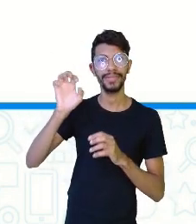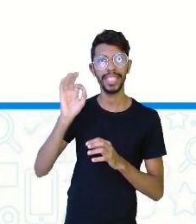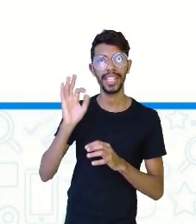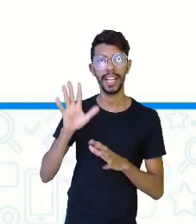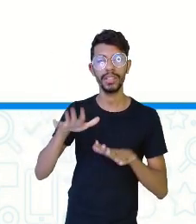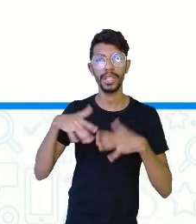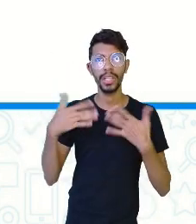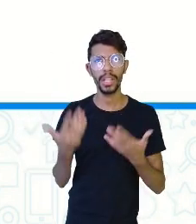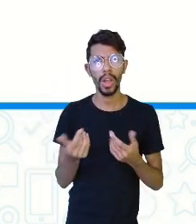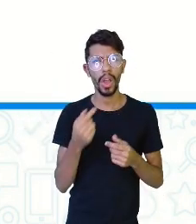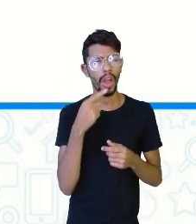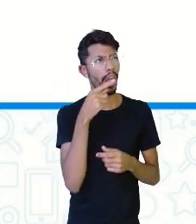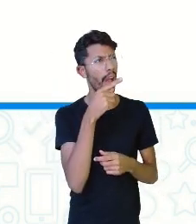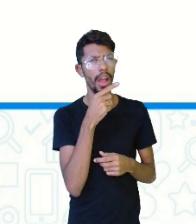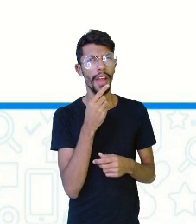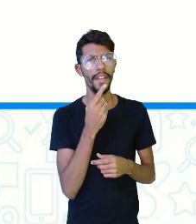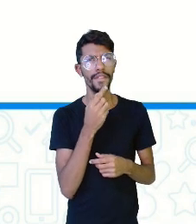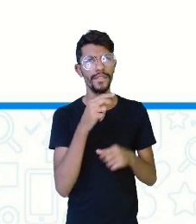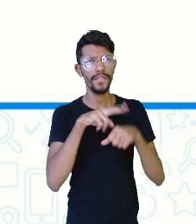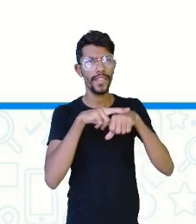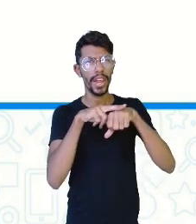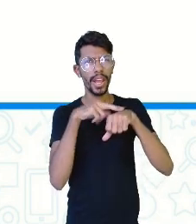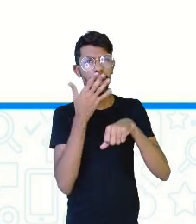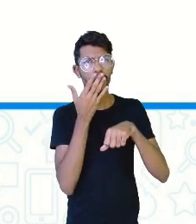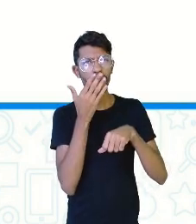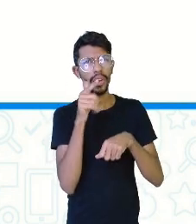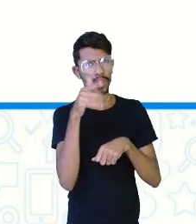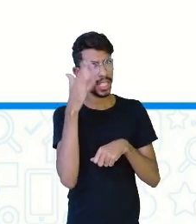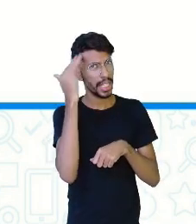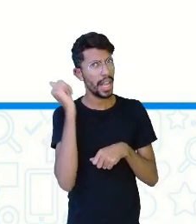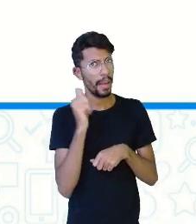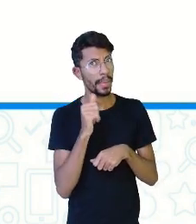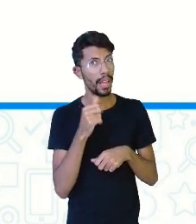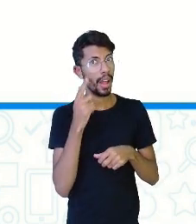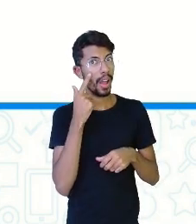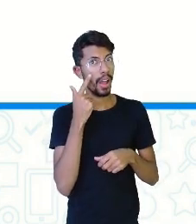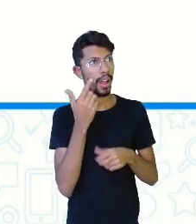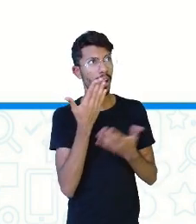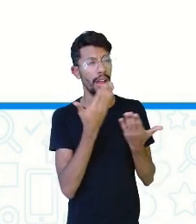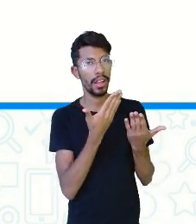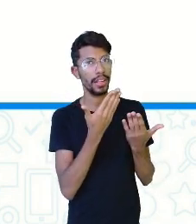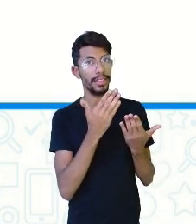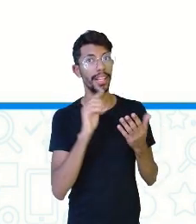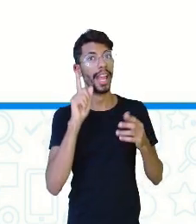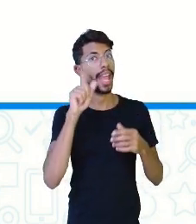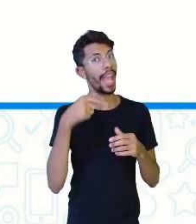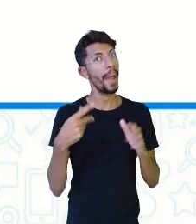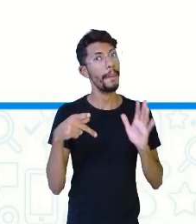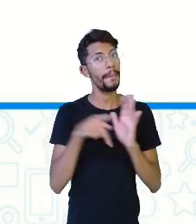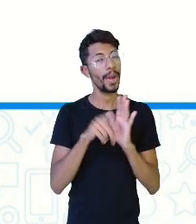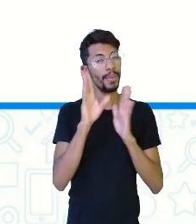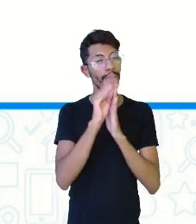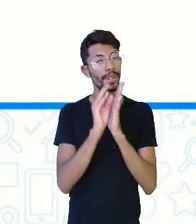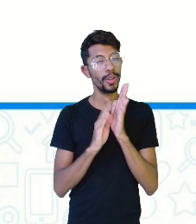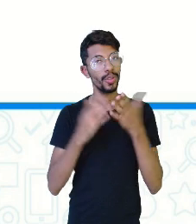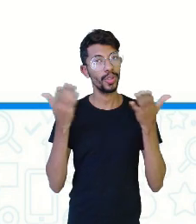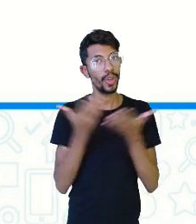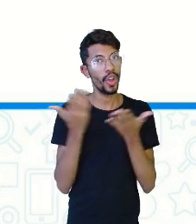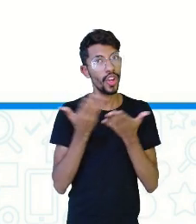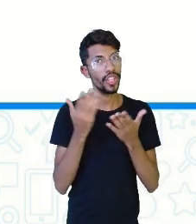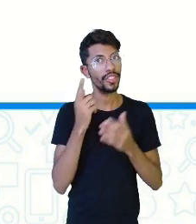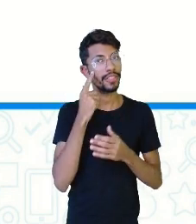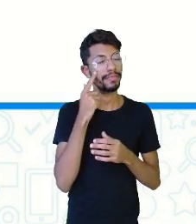região verde? Será que você sabe o nome dela? É a região que nós vamos dar uma revisadinha hoje. É a